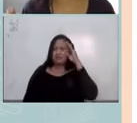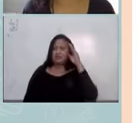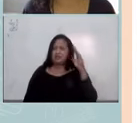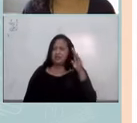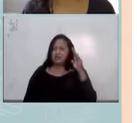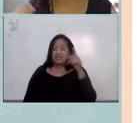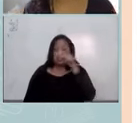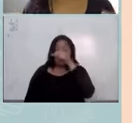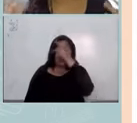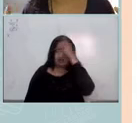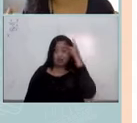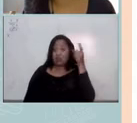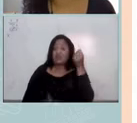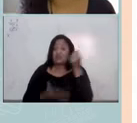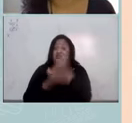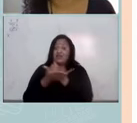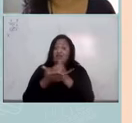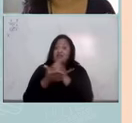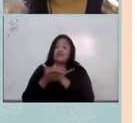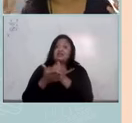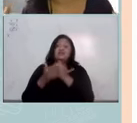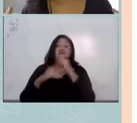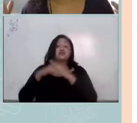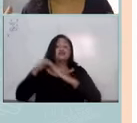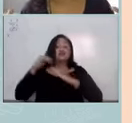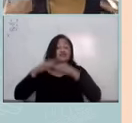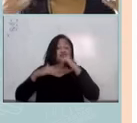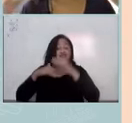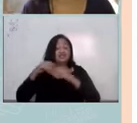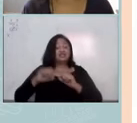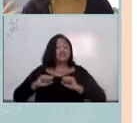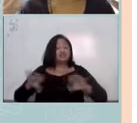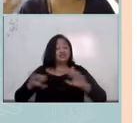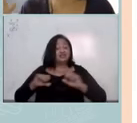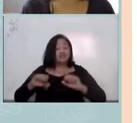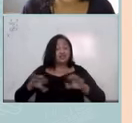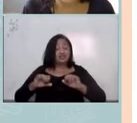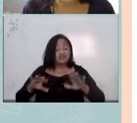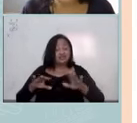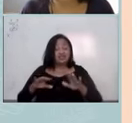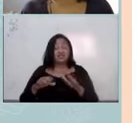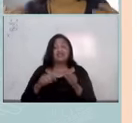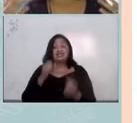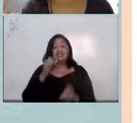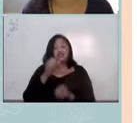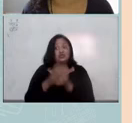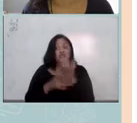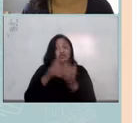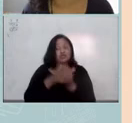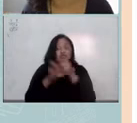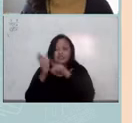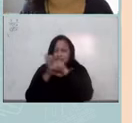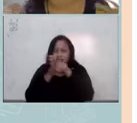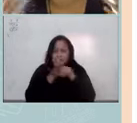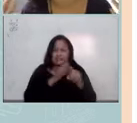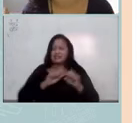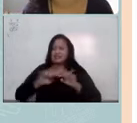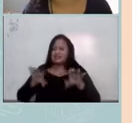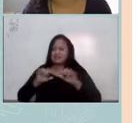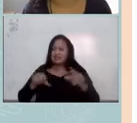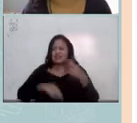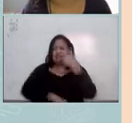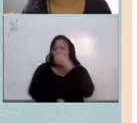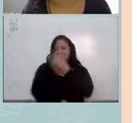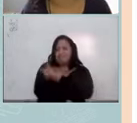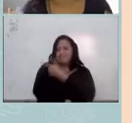instituições farmacêuticas, de se investir realmente na produção, né, de se investir em pesquisa, de se investir na produção de vacinas, se